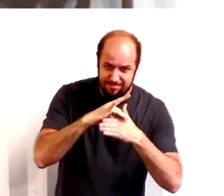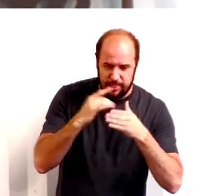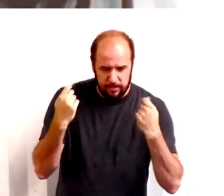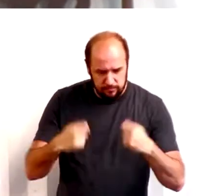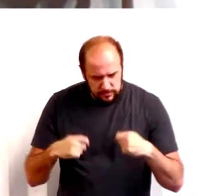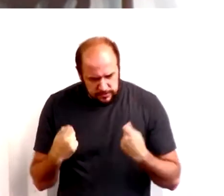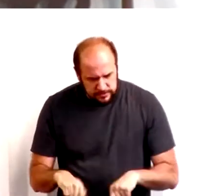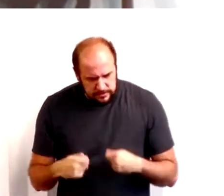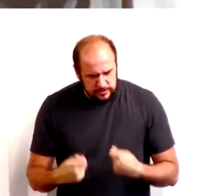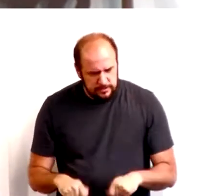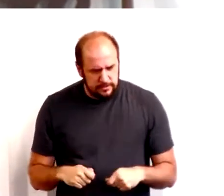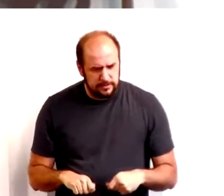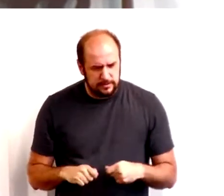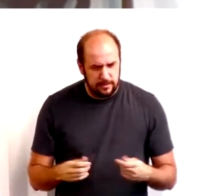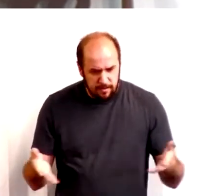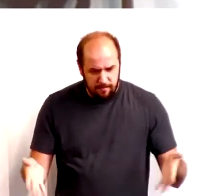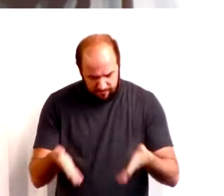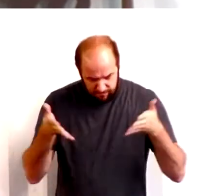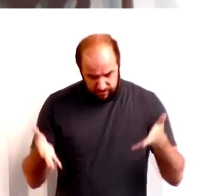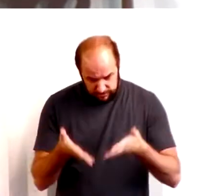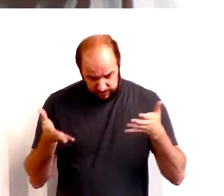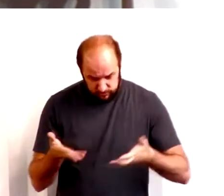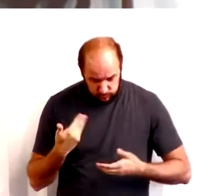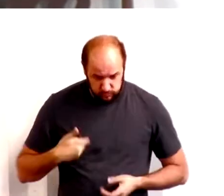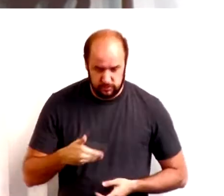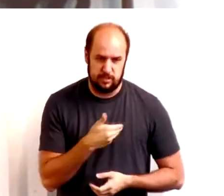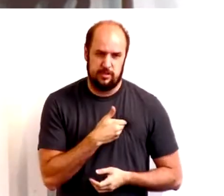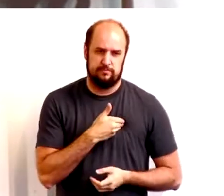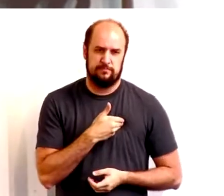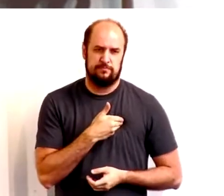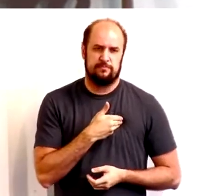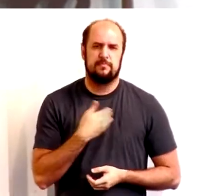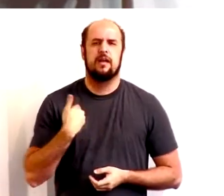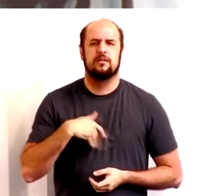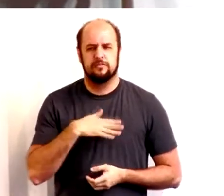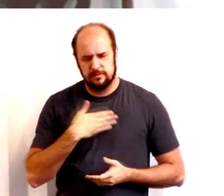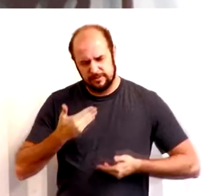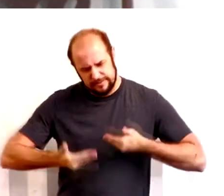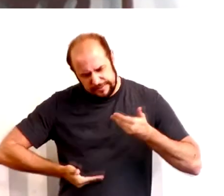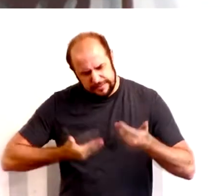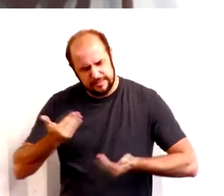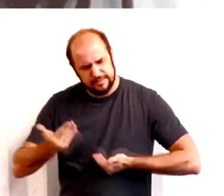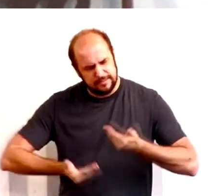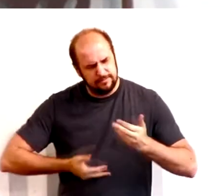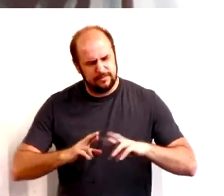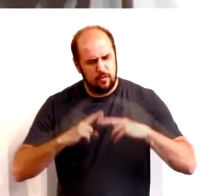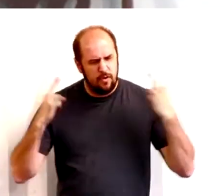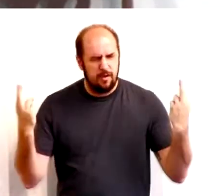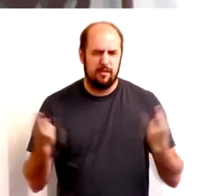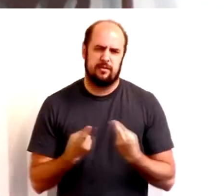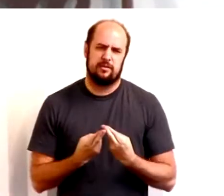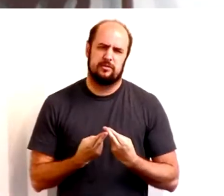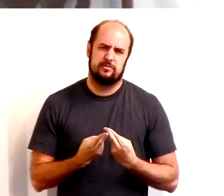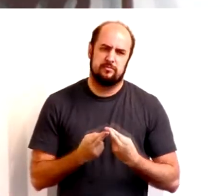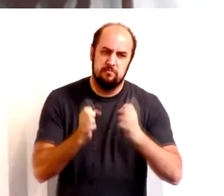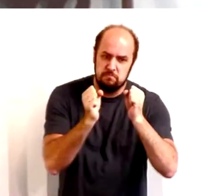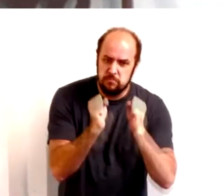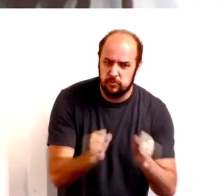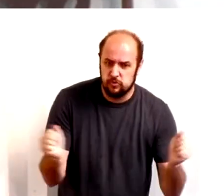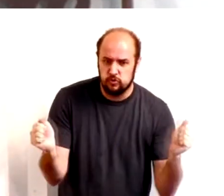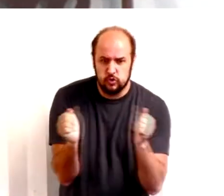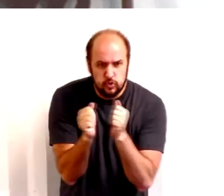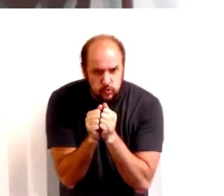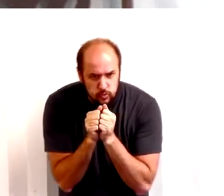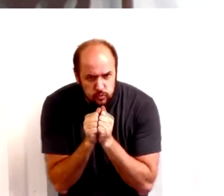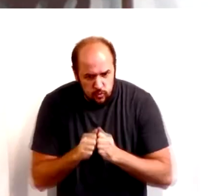devem nos estimular a servir no reino, para que juntos